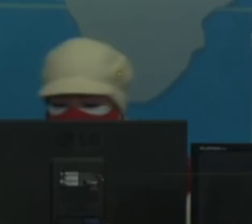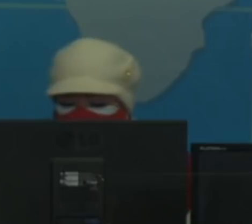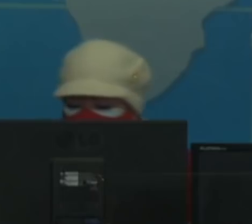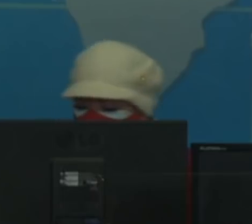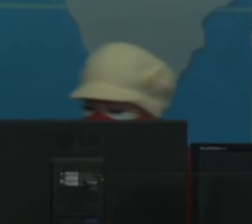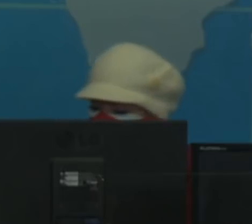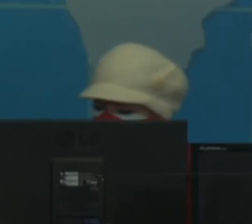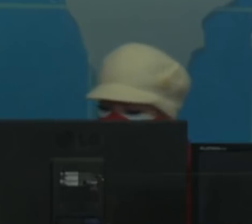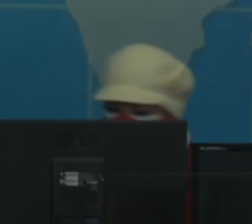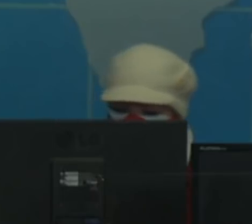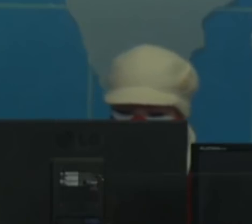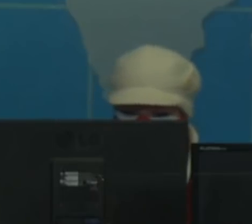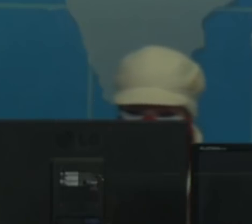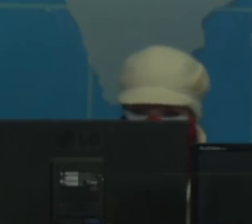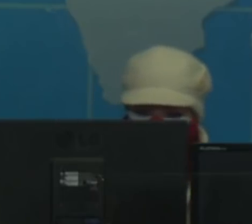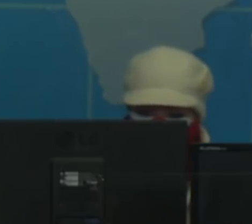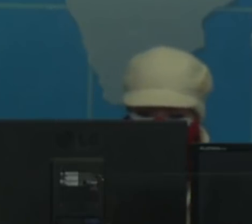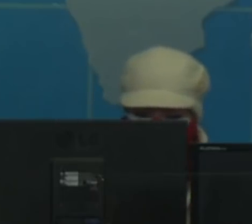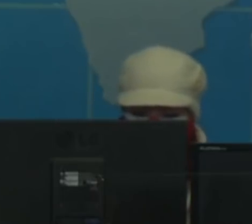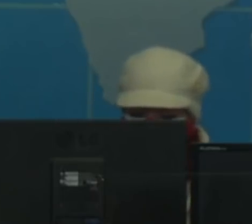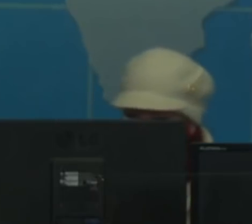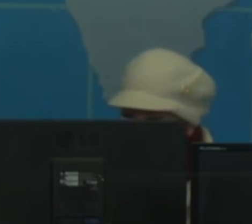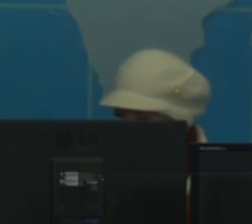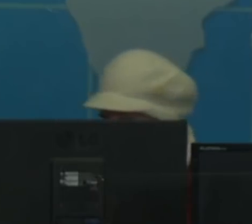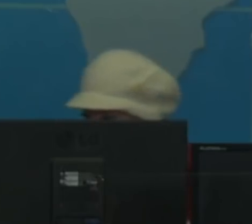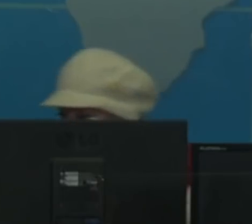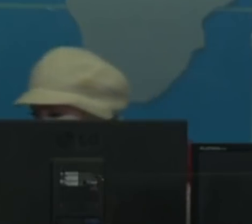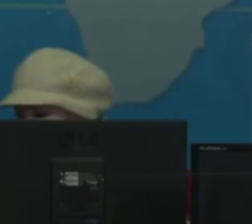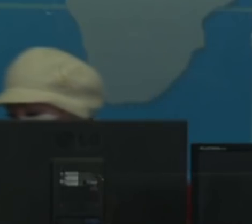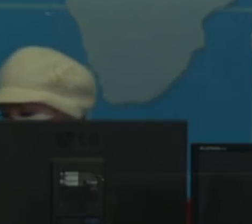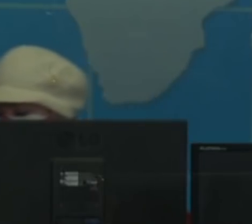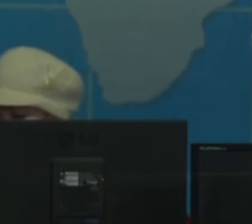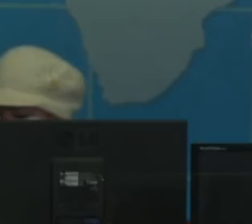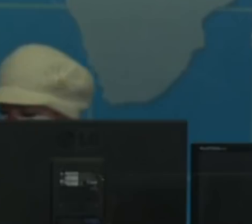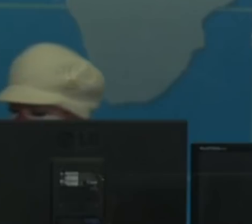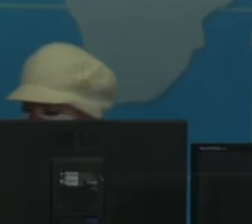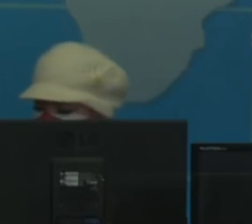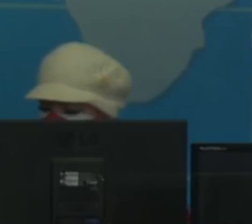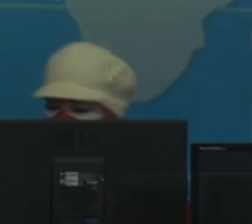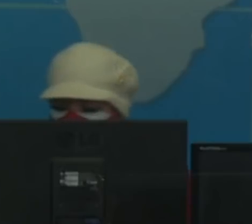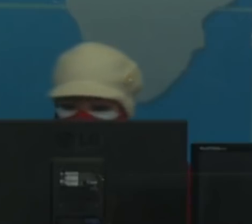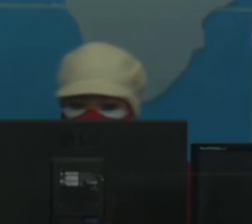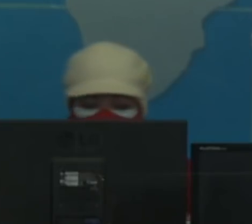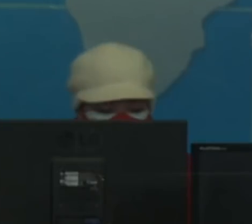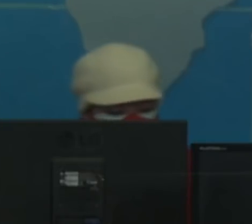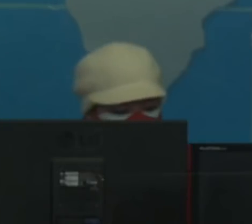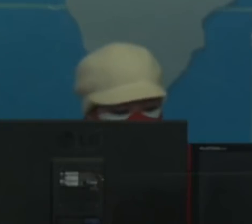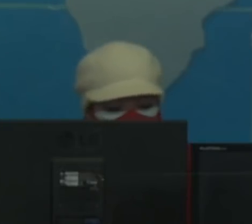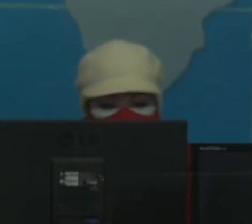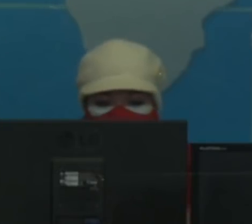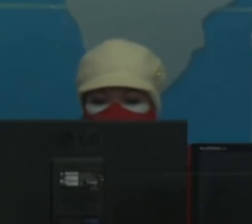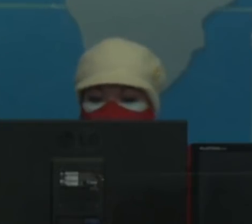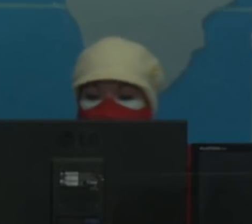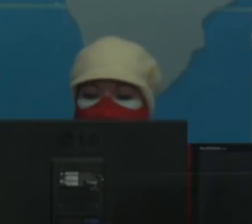aplicou mais de 700 mil doses de vacinas e se tornou a primeira capital do Brasil a iniciar a vacinação de pessoas com 18 anos.